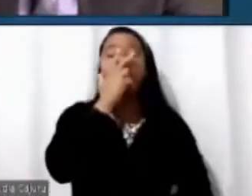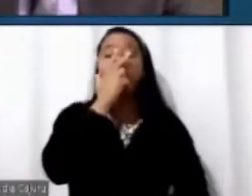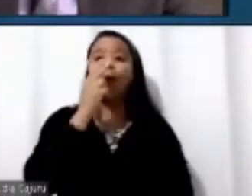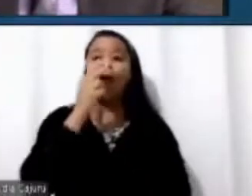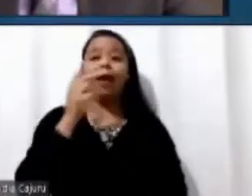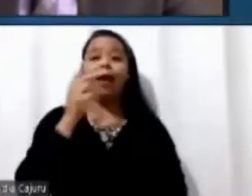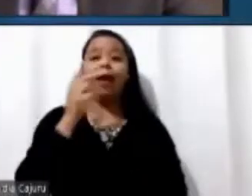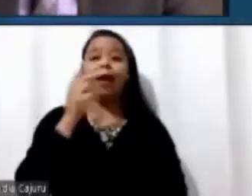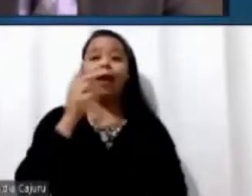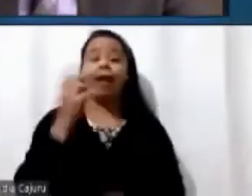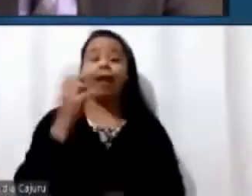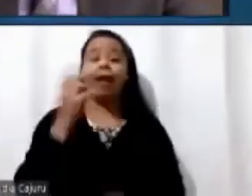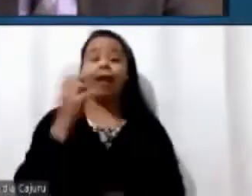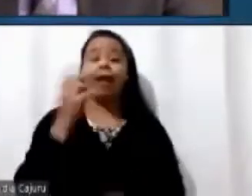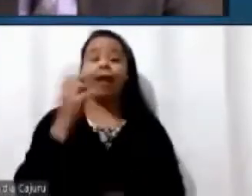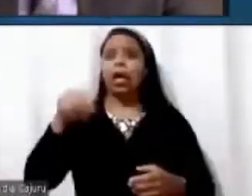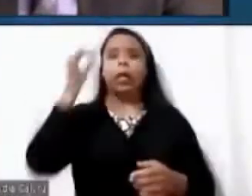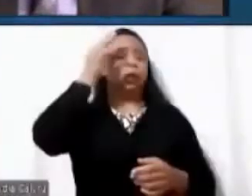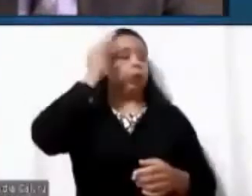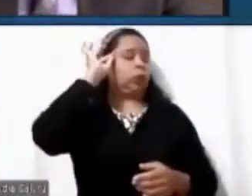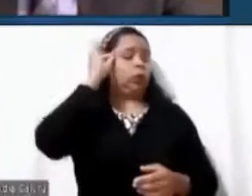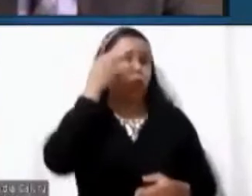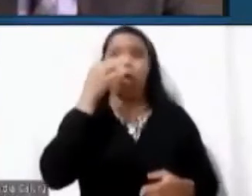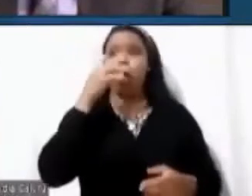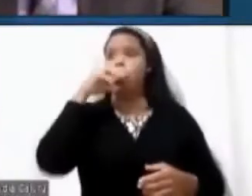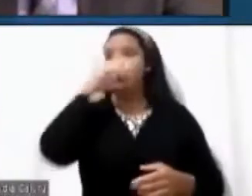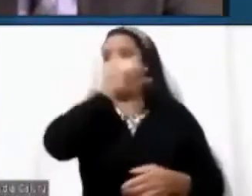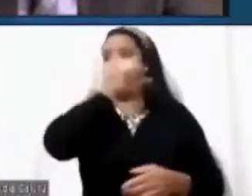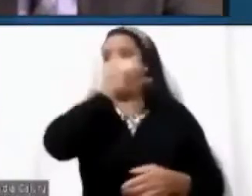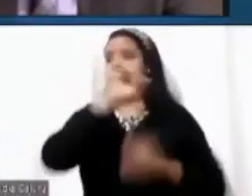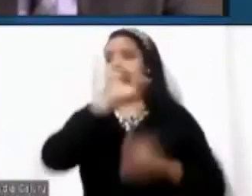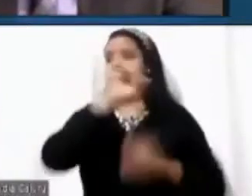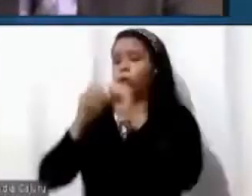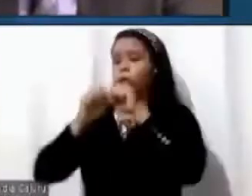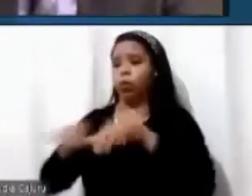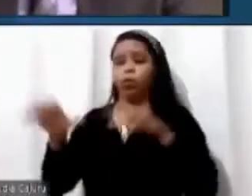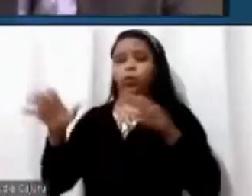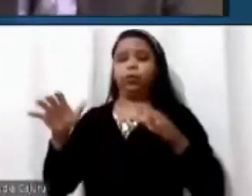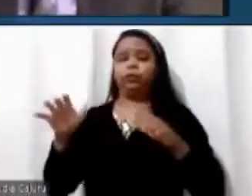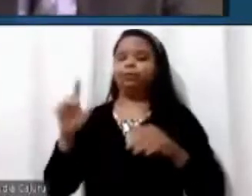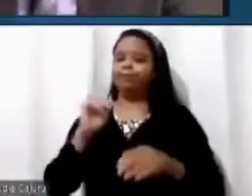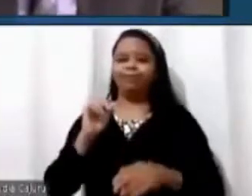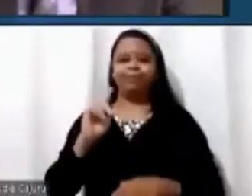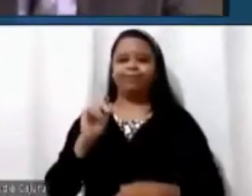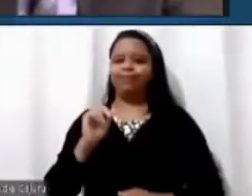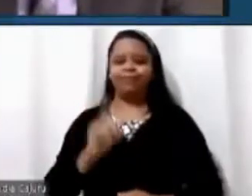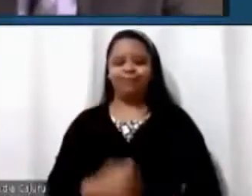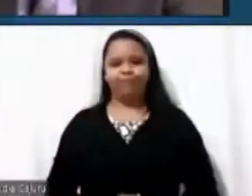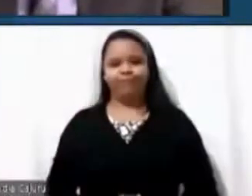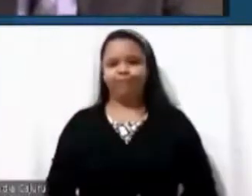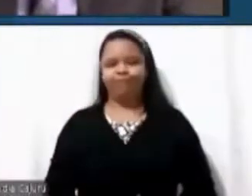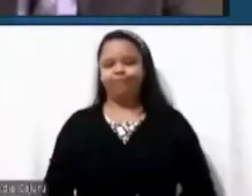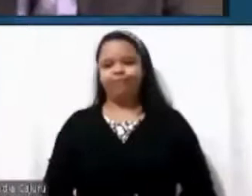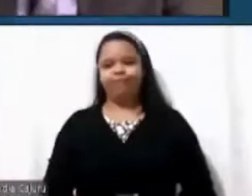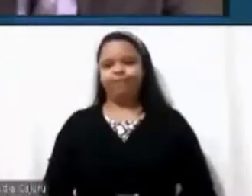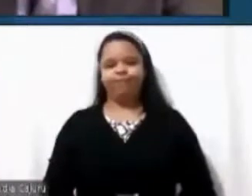a gente pode desconsiderar os direitos dos pacientes. E é que isso não é